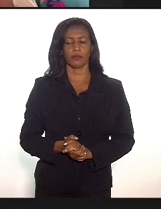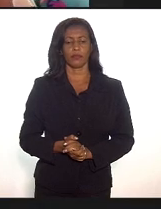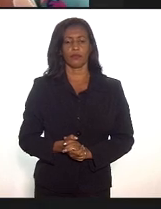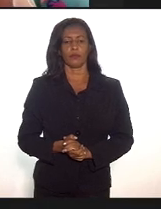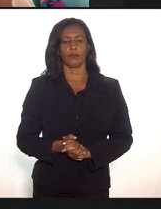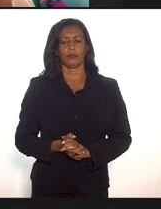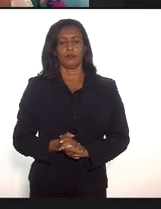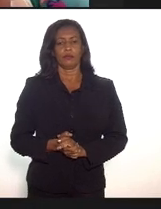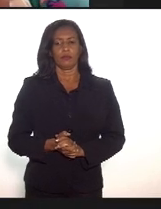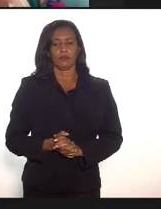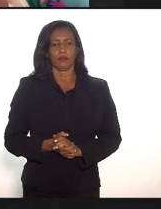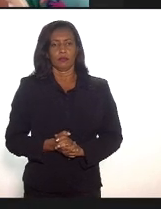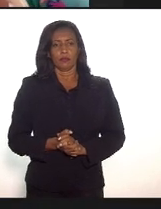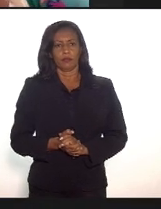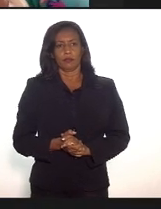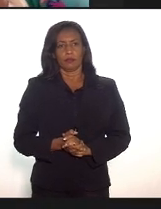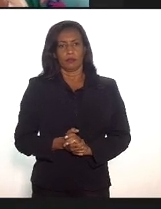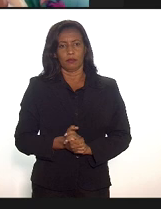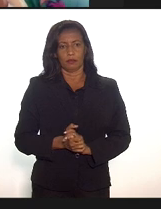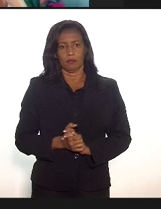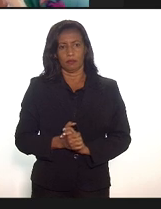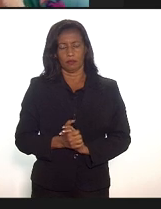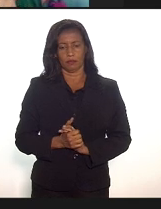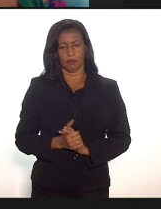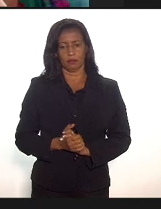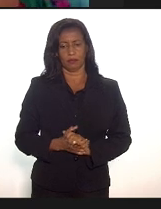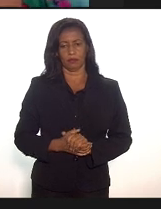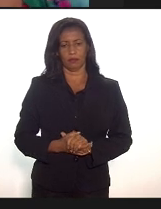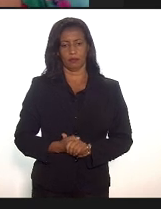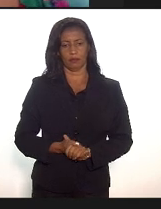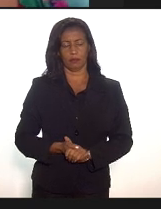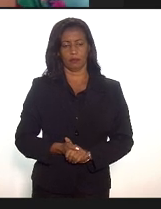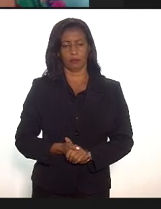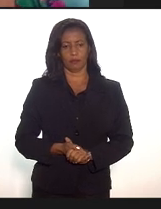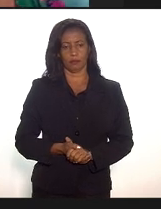Acho que ele não está ouvindo, mano. Presidente, inscreve, por favor.